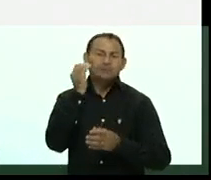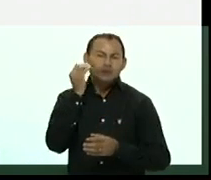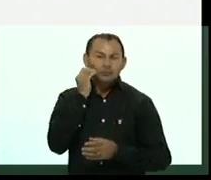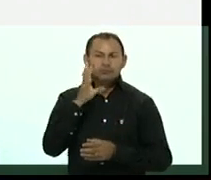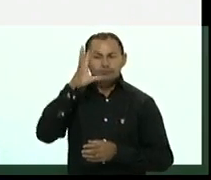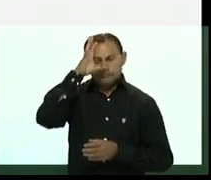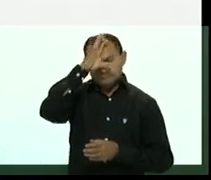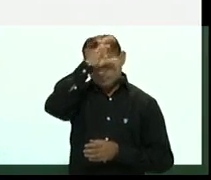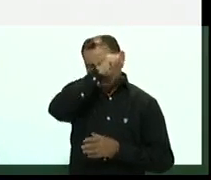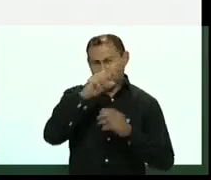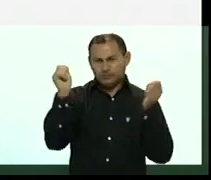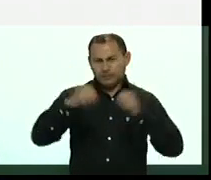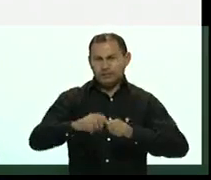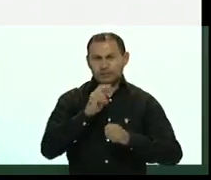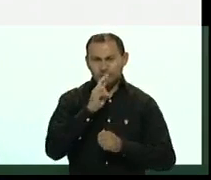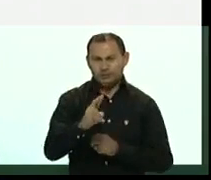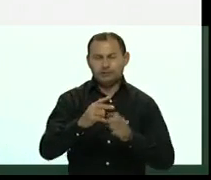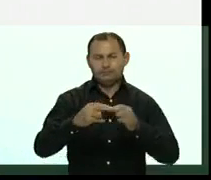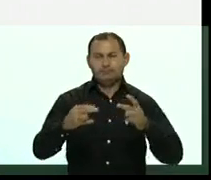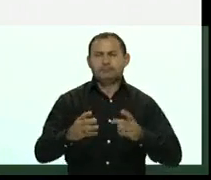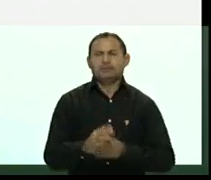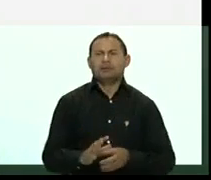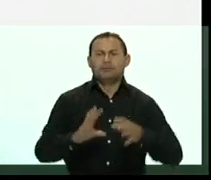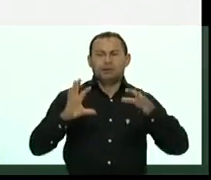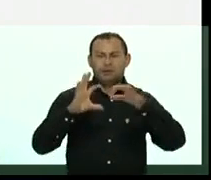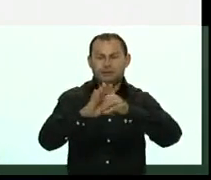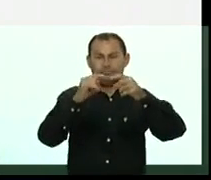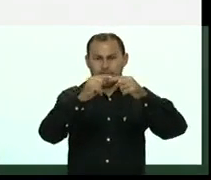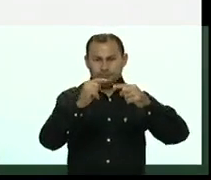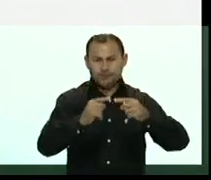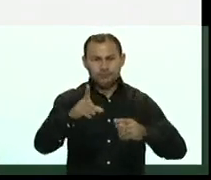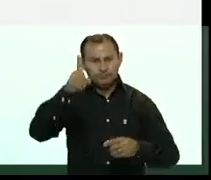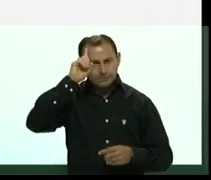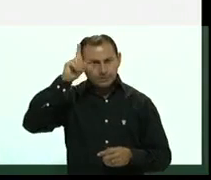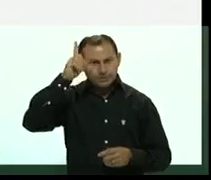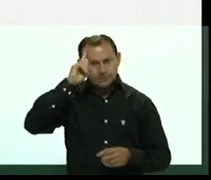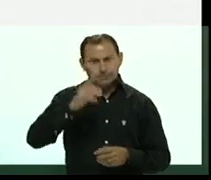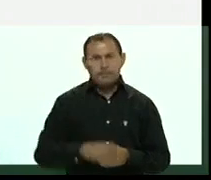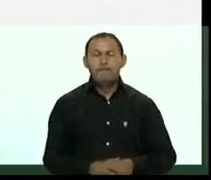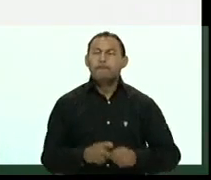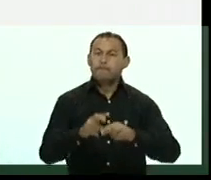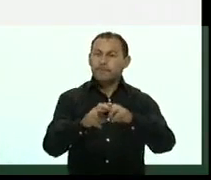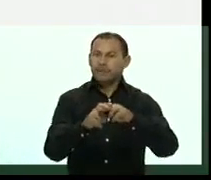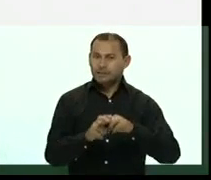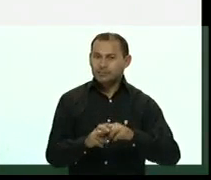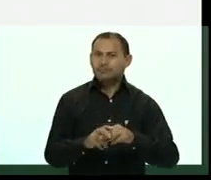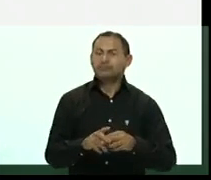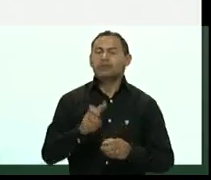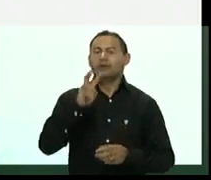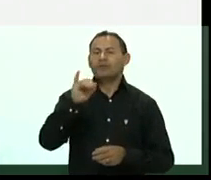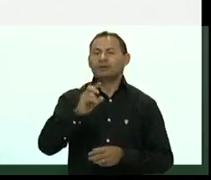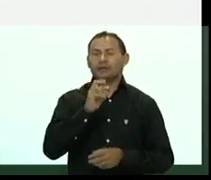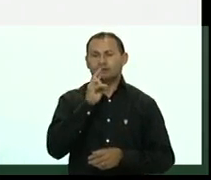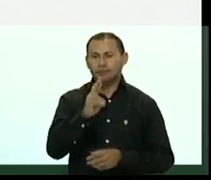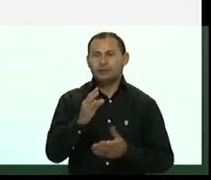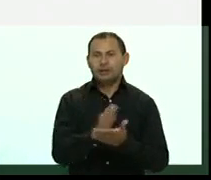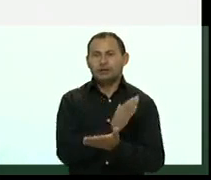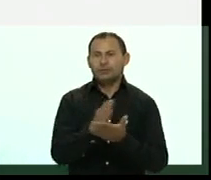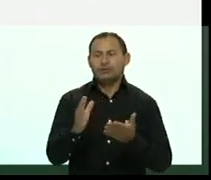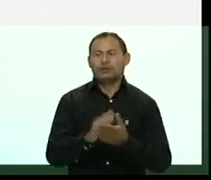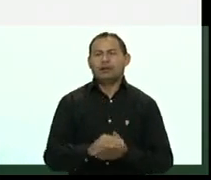compreende, que ele é capaz de resolver problemas que estão ligados aí ao seu cotidiano. Então, para isso, ele vai ter que resolver